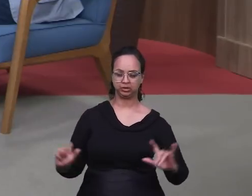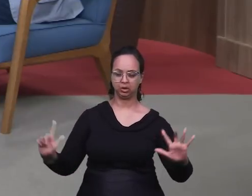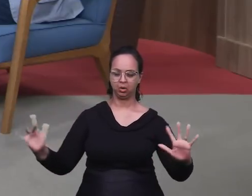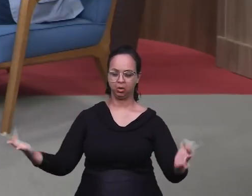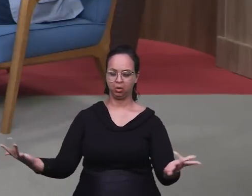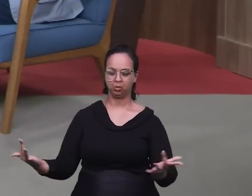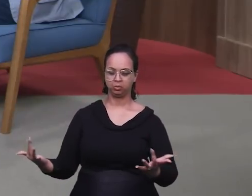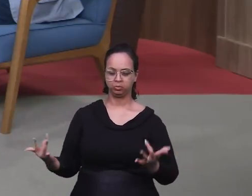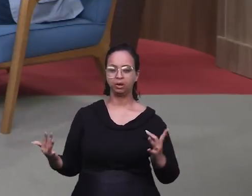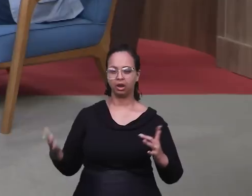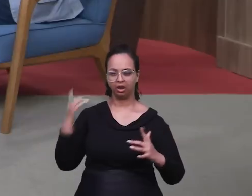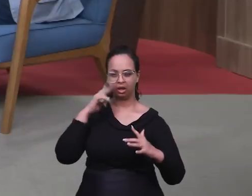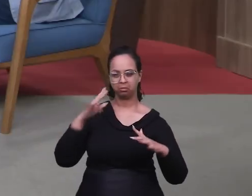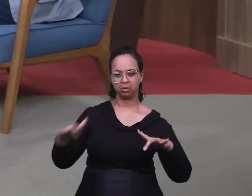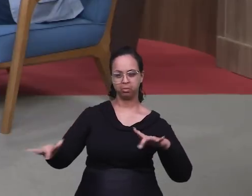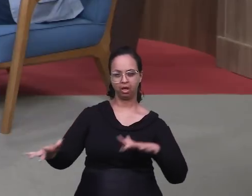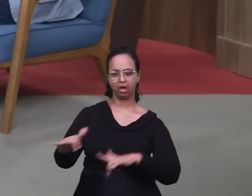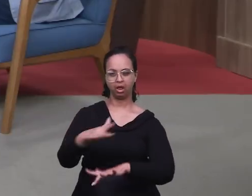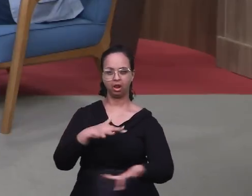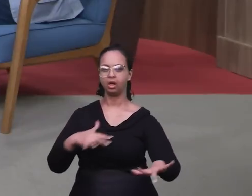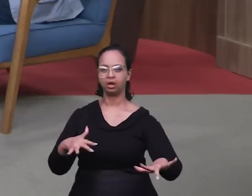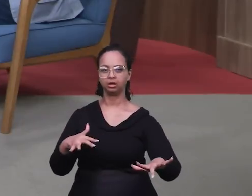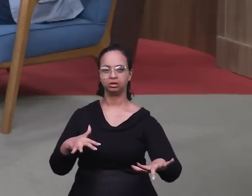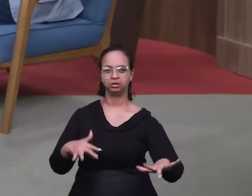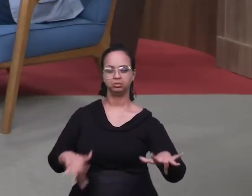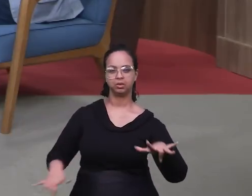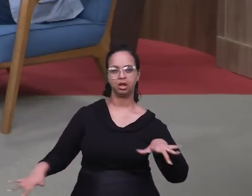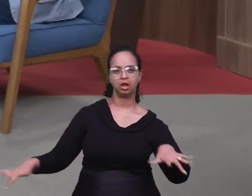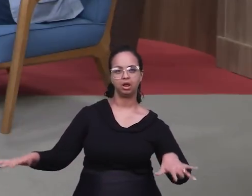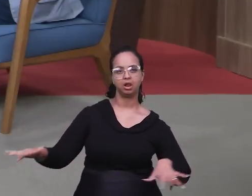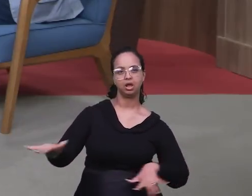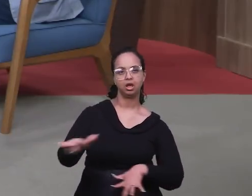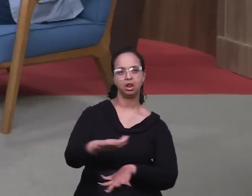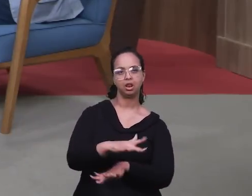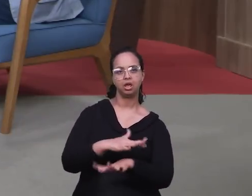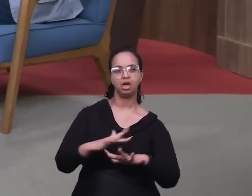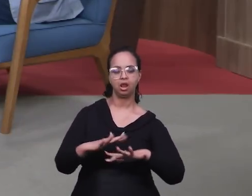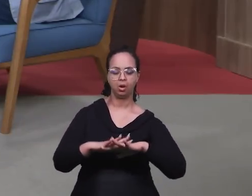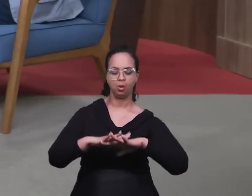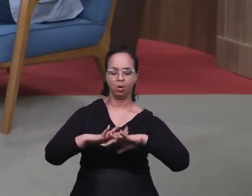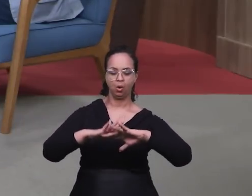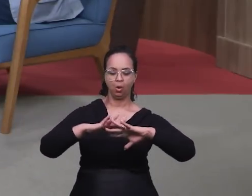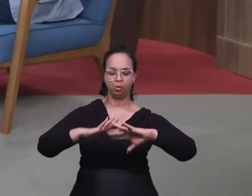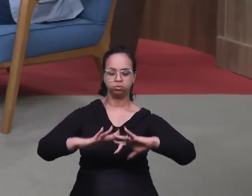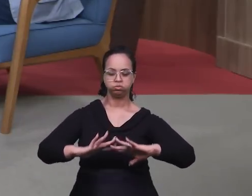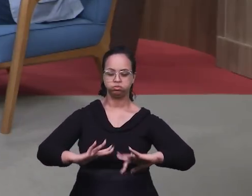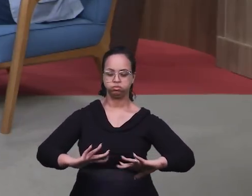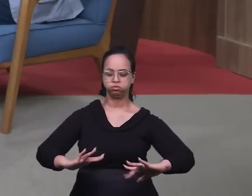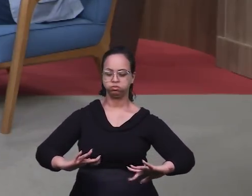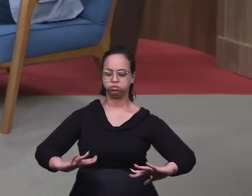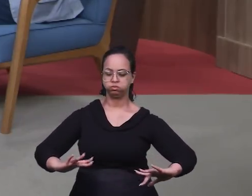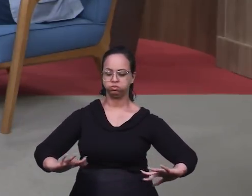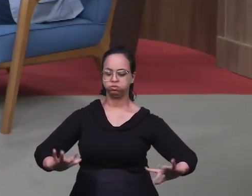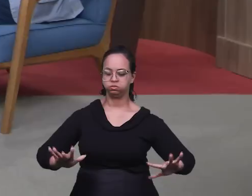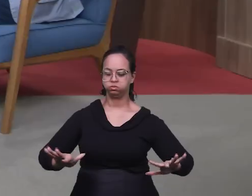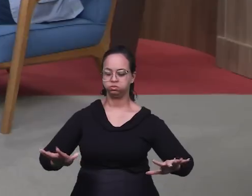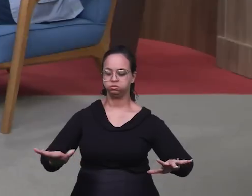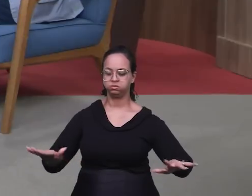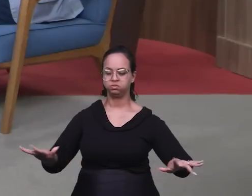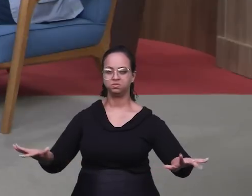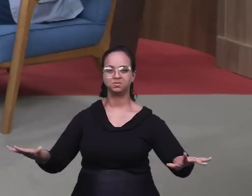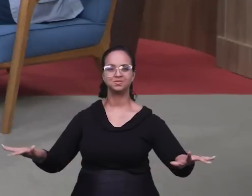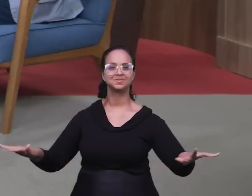ovelhas daquele pastor saem, às vezes estão todas misturadas ali, mas elas saem e seguem